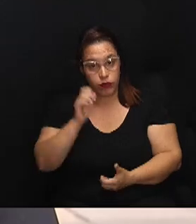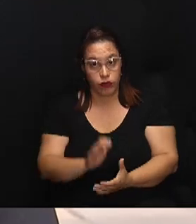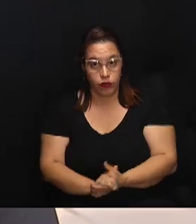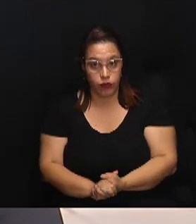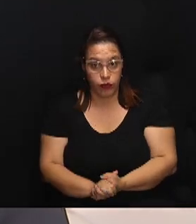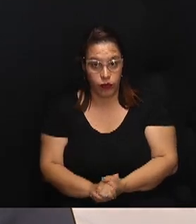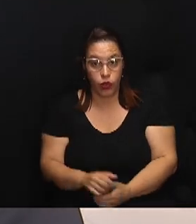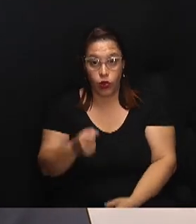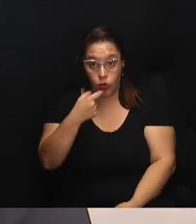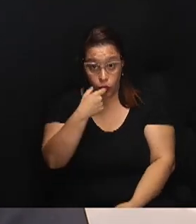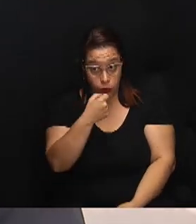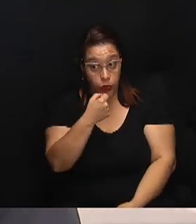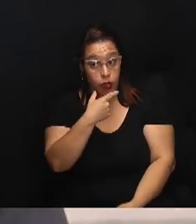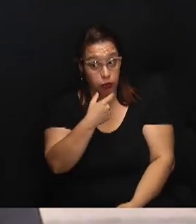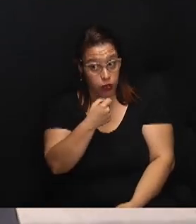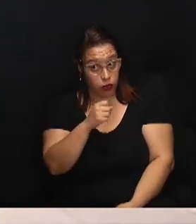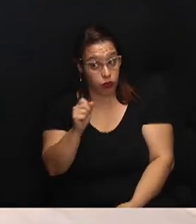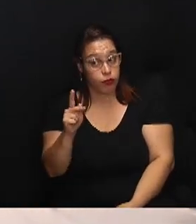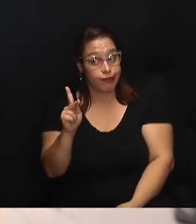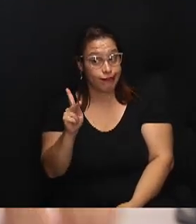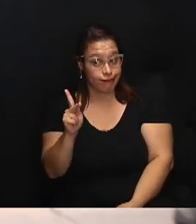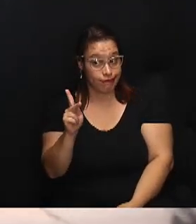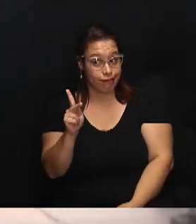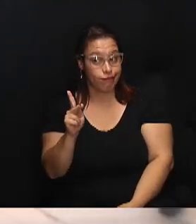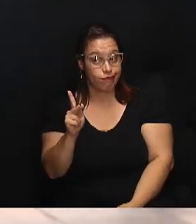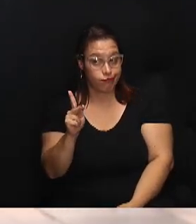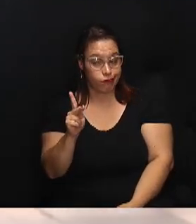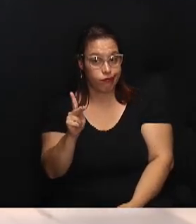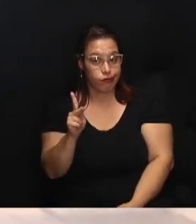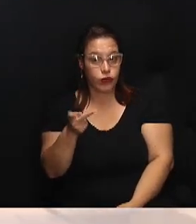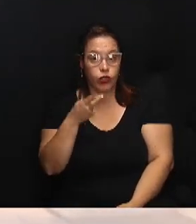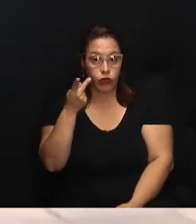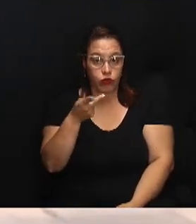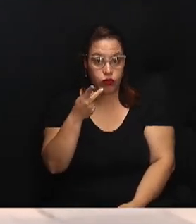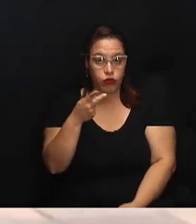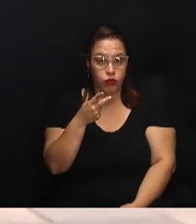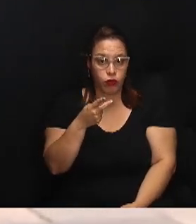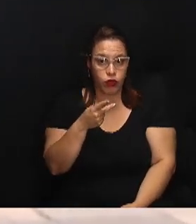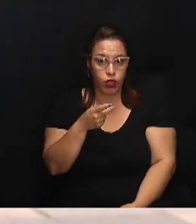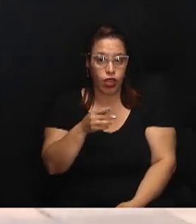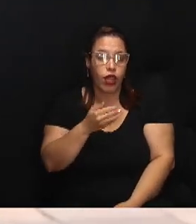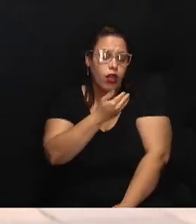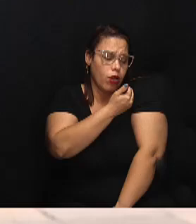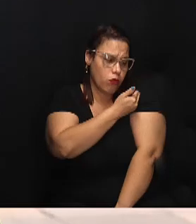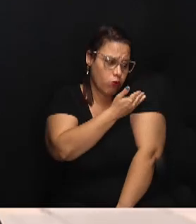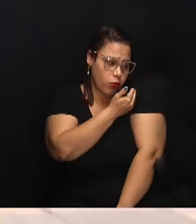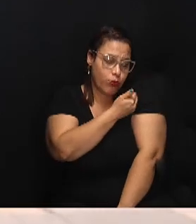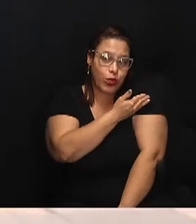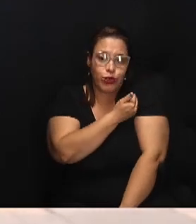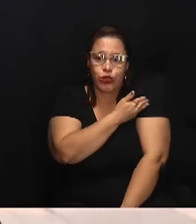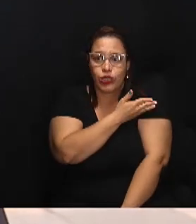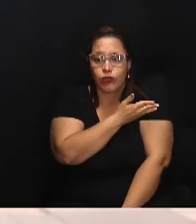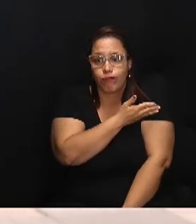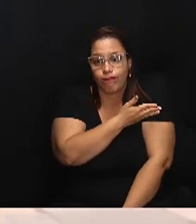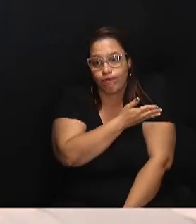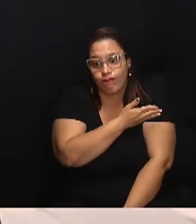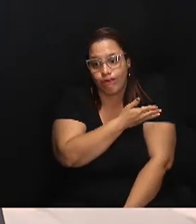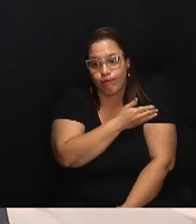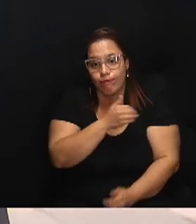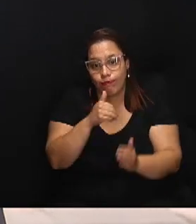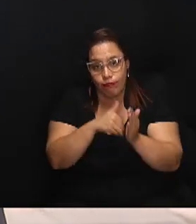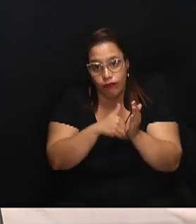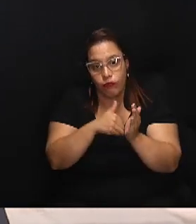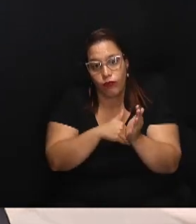eu tomo um remedinho também. A gente tem que falar que às vezes as pessoas têm muito preconceito e às vezes escondem, mas acho que